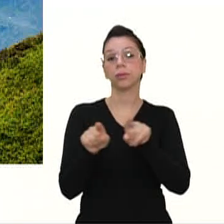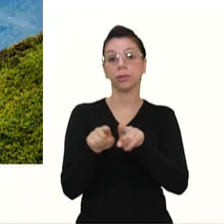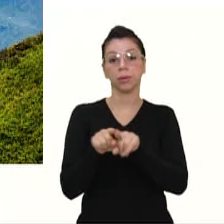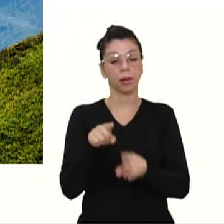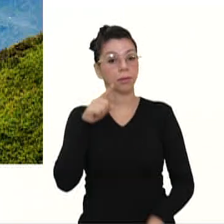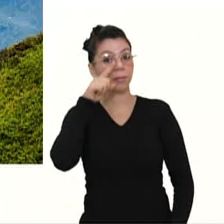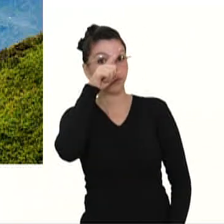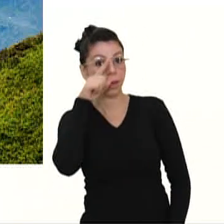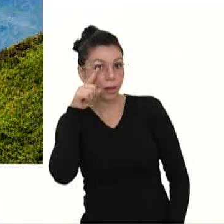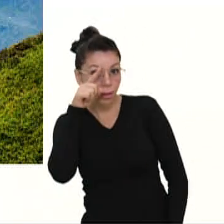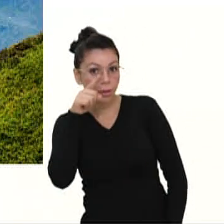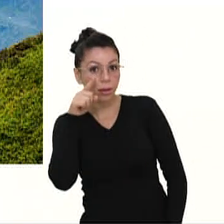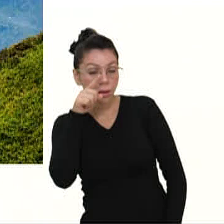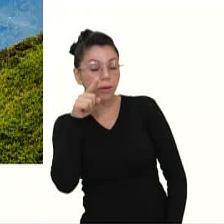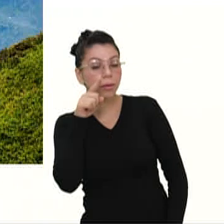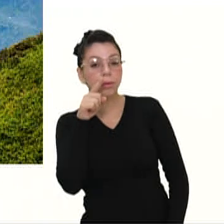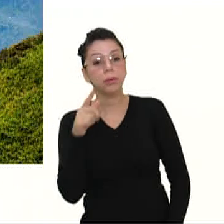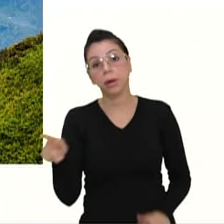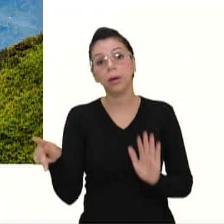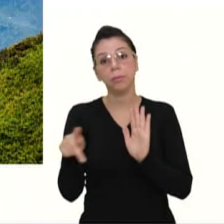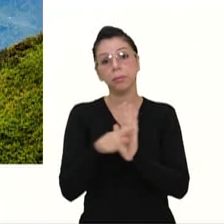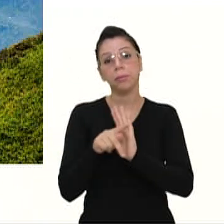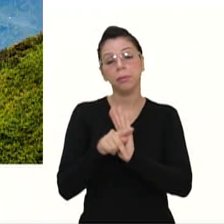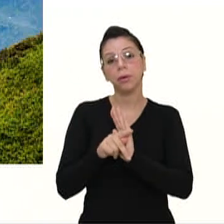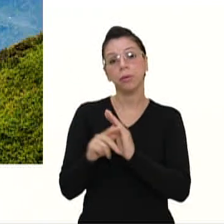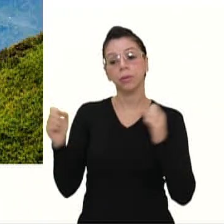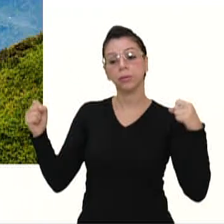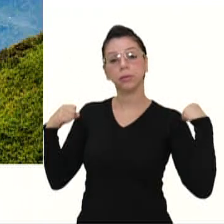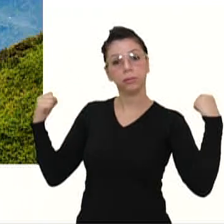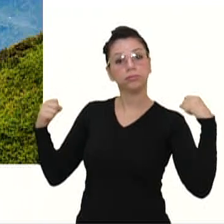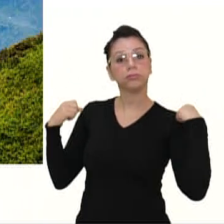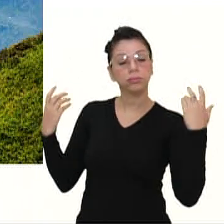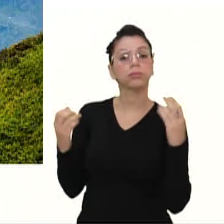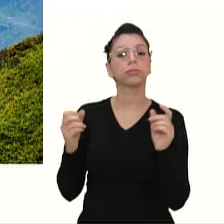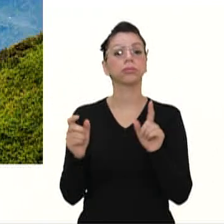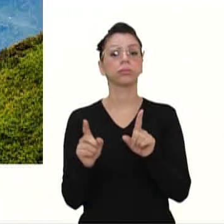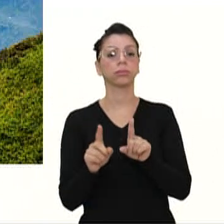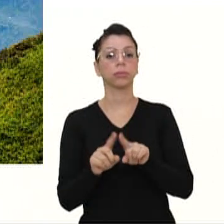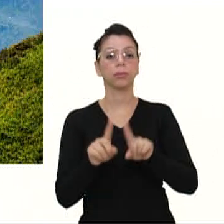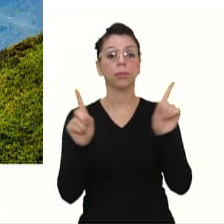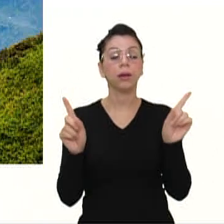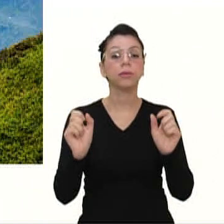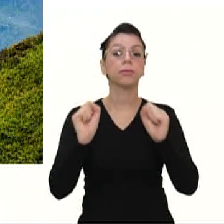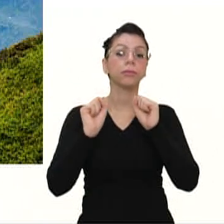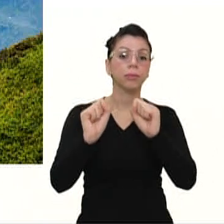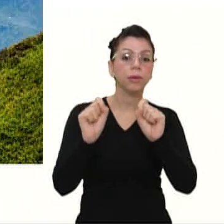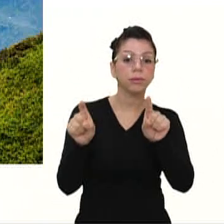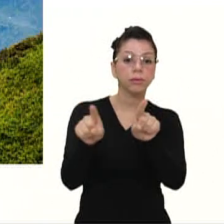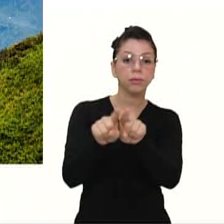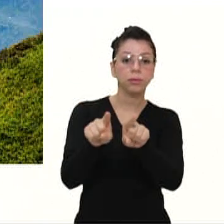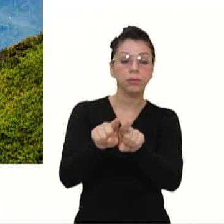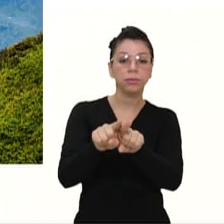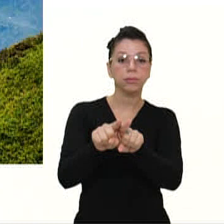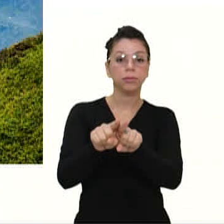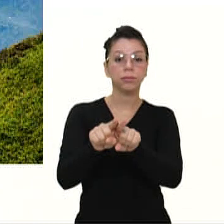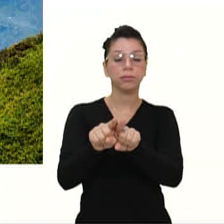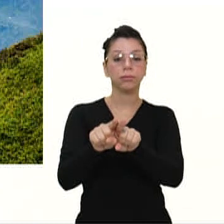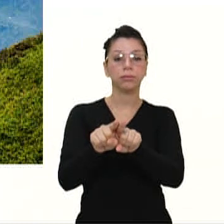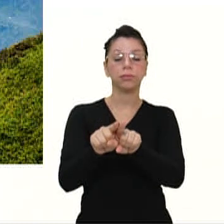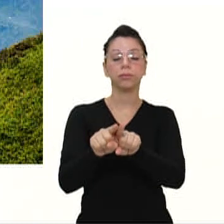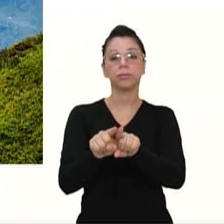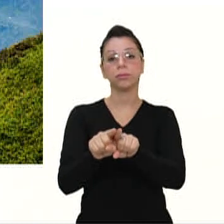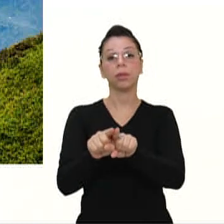riscos e perigos que são inerentes à própria prática, porém elas podem ser, por meio dos